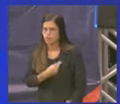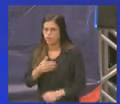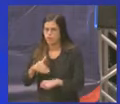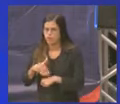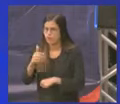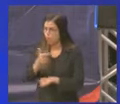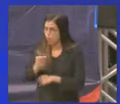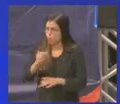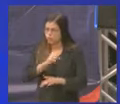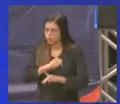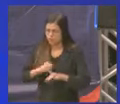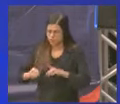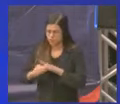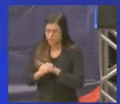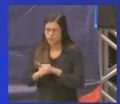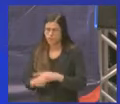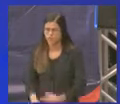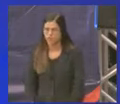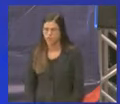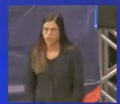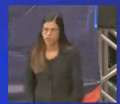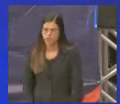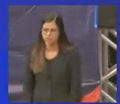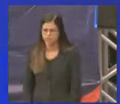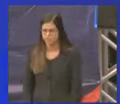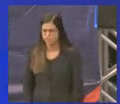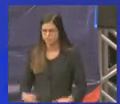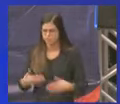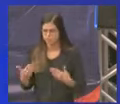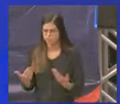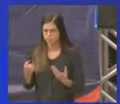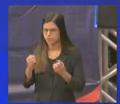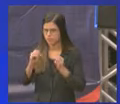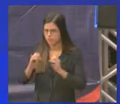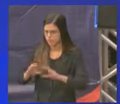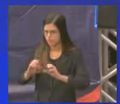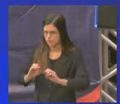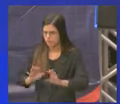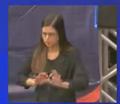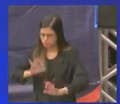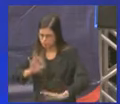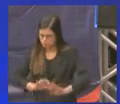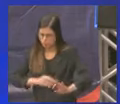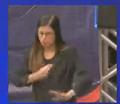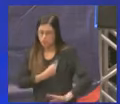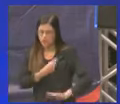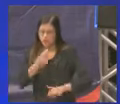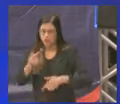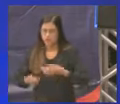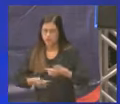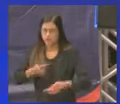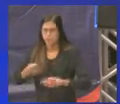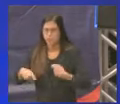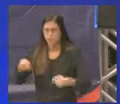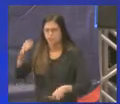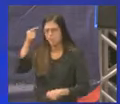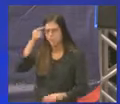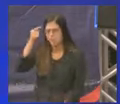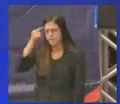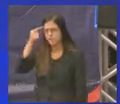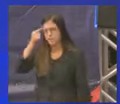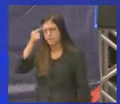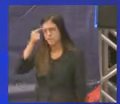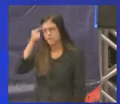sociedade. Então, a educação como preparação para a vida e para o trabalho vai ter que repensar, ser